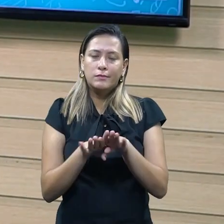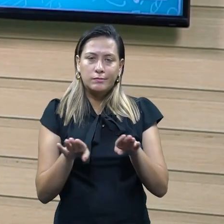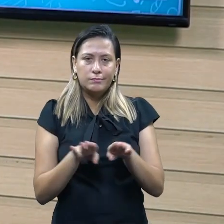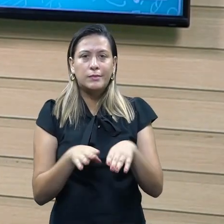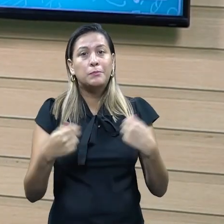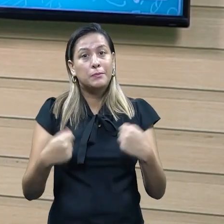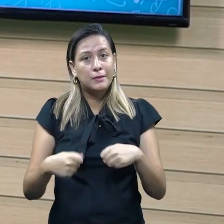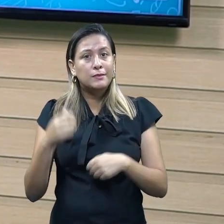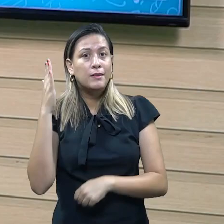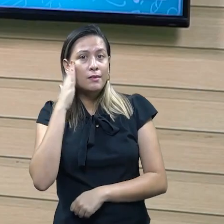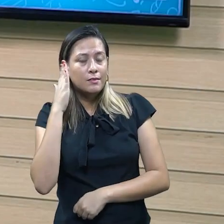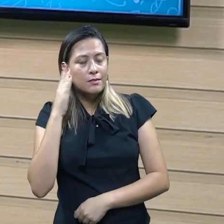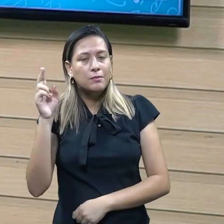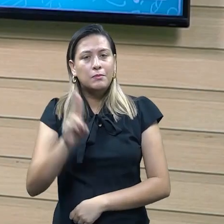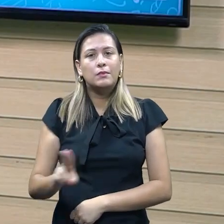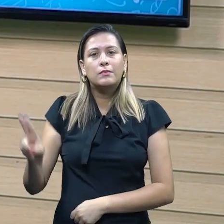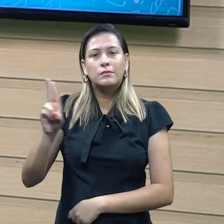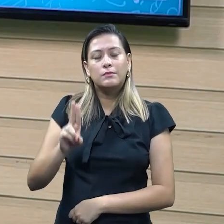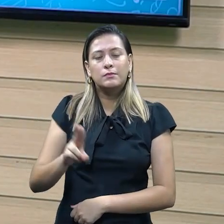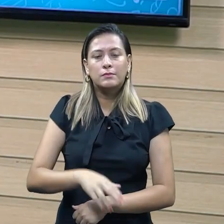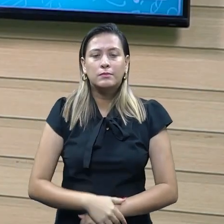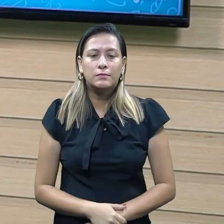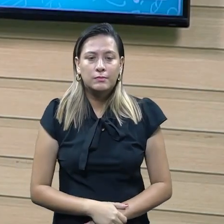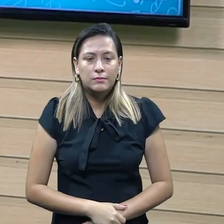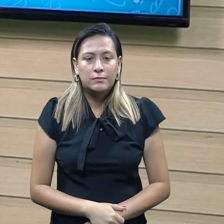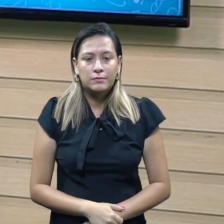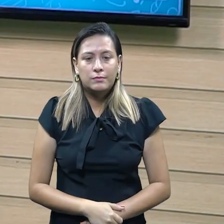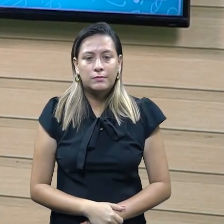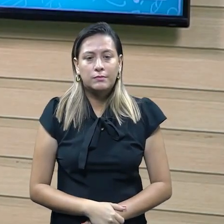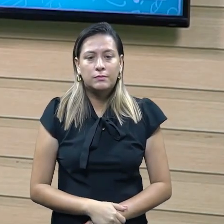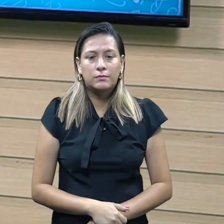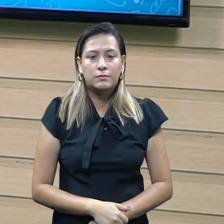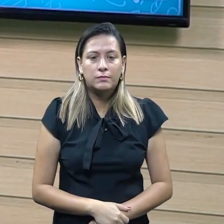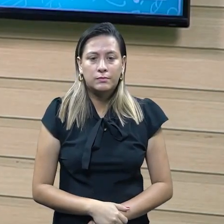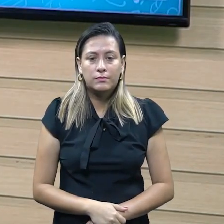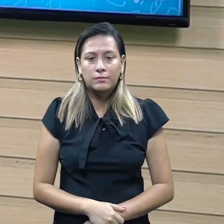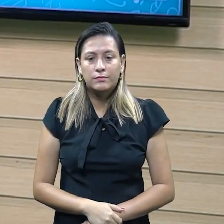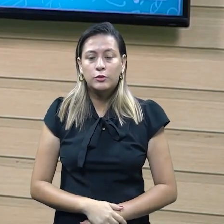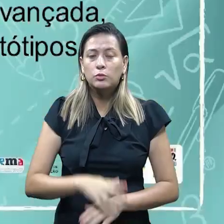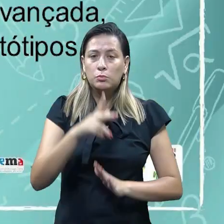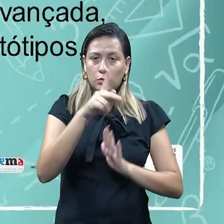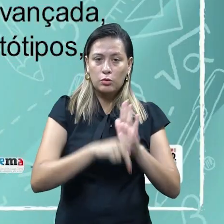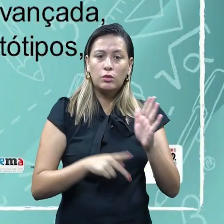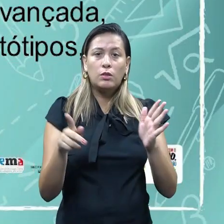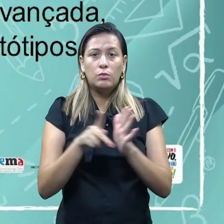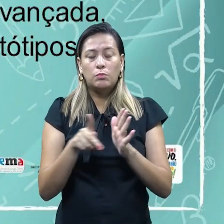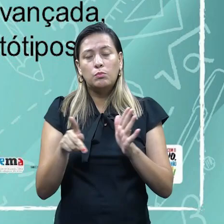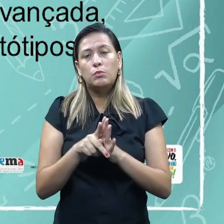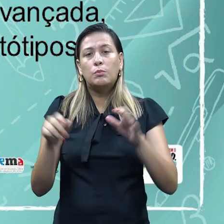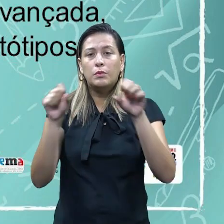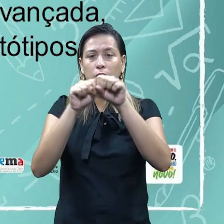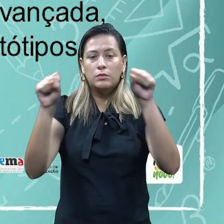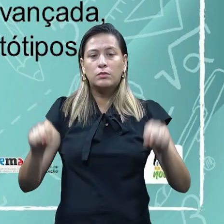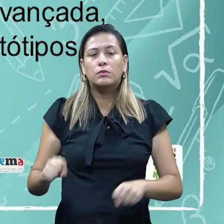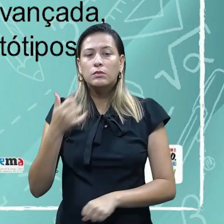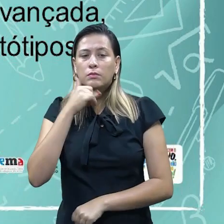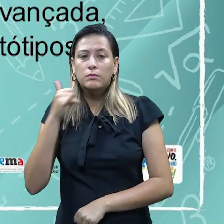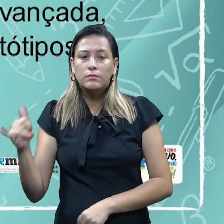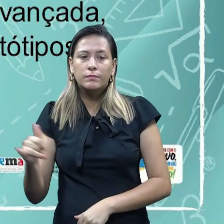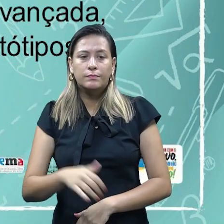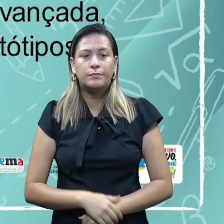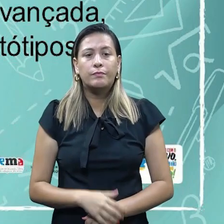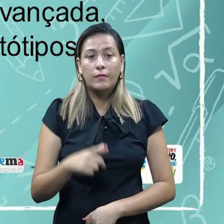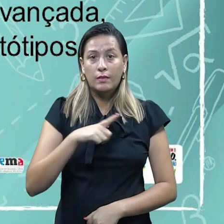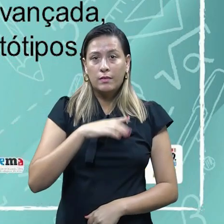utilizar em suas plotagens de projetos de sistemas elétricos. Ainda temos o